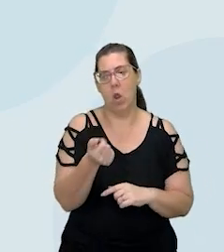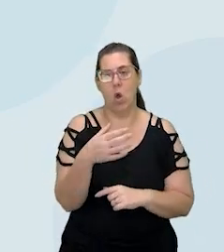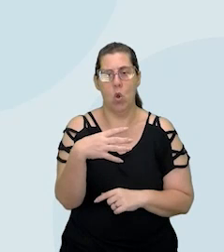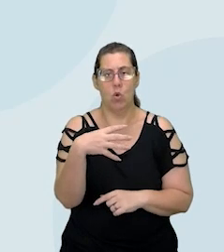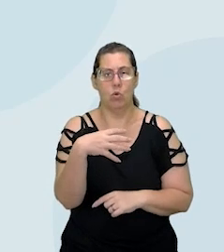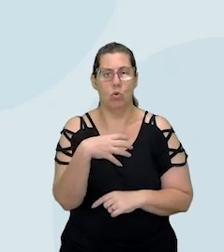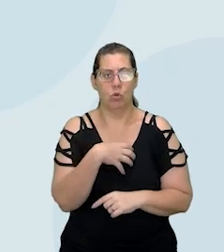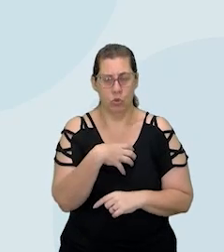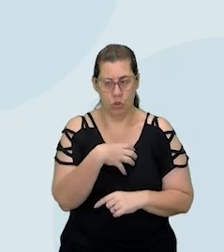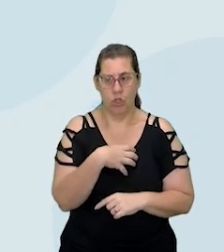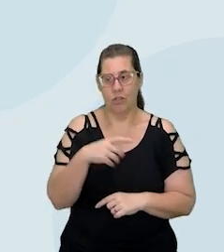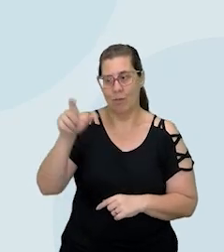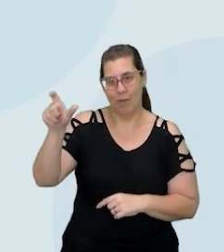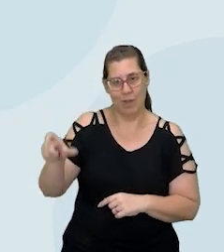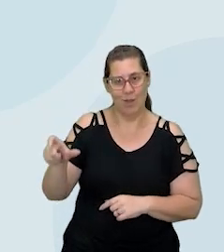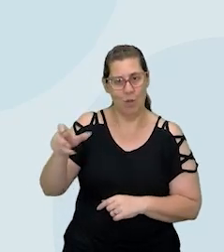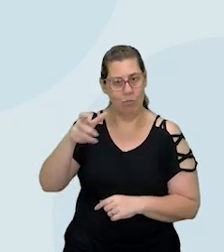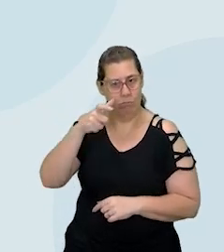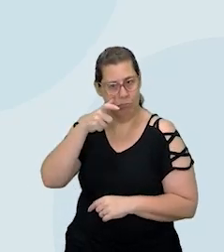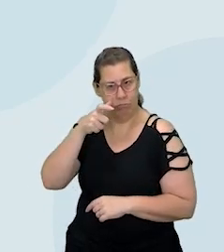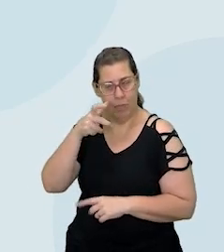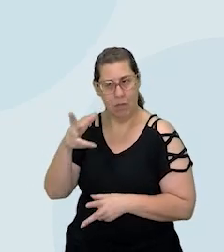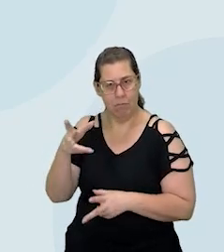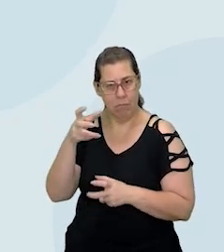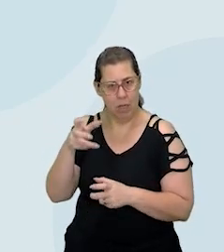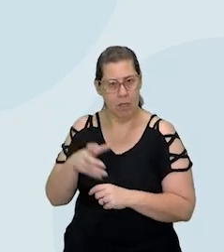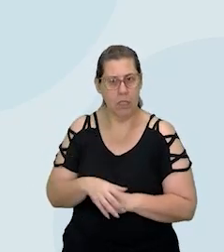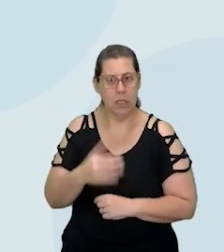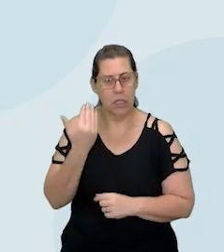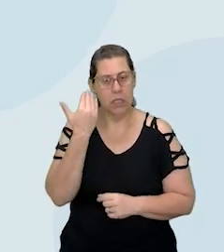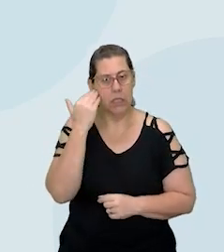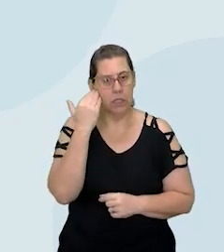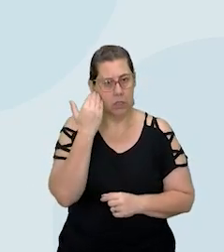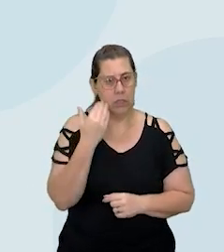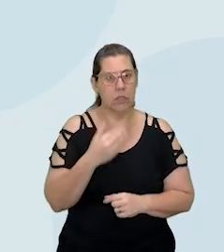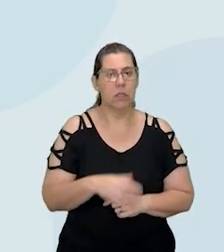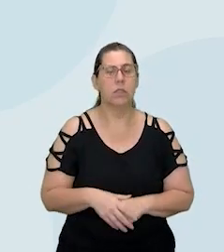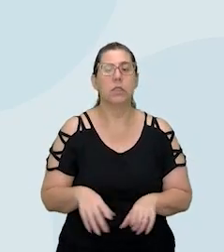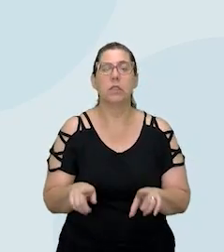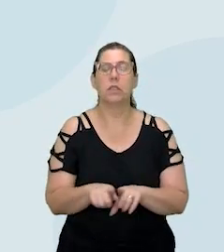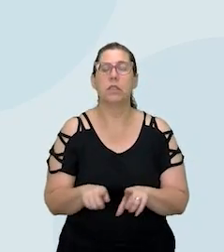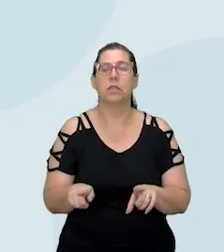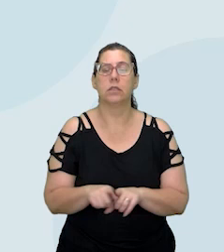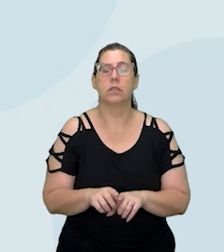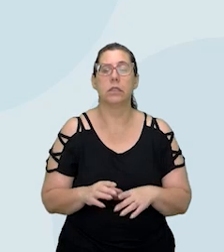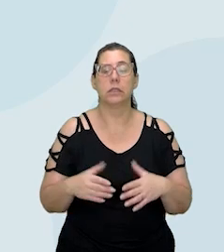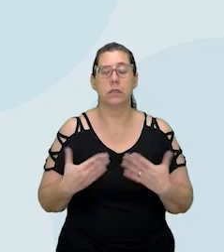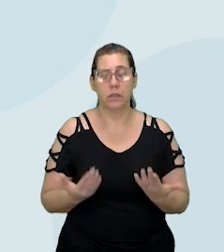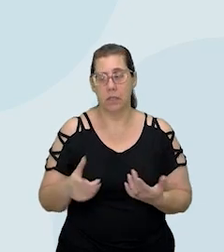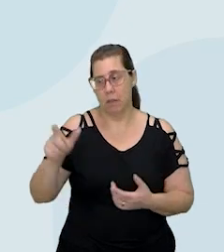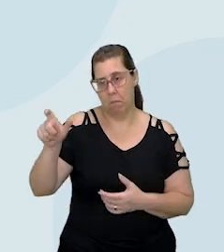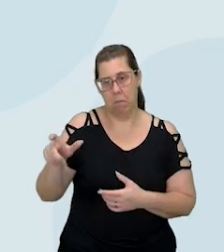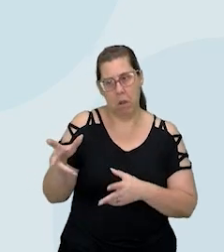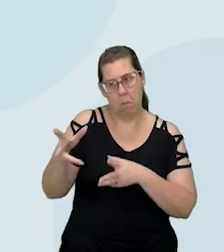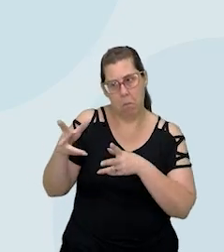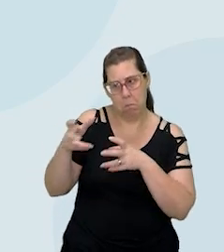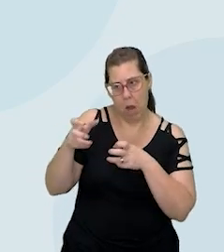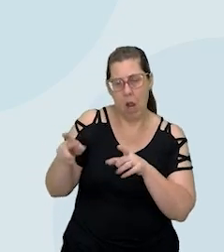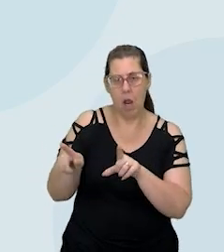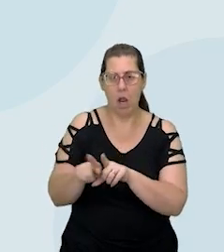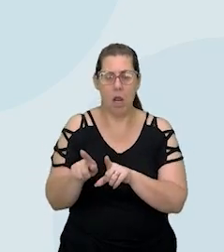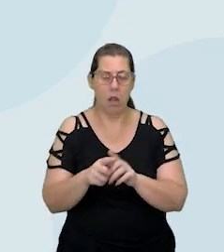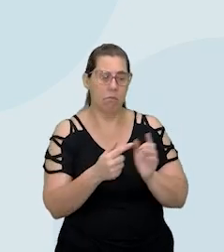do espectador, percebe? Compreende e frui a cena, tanto da perspectiva